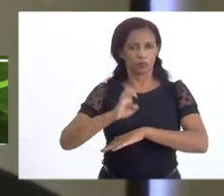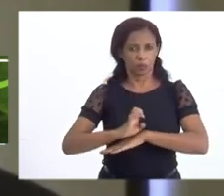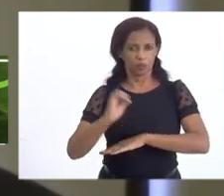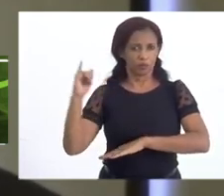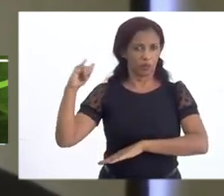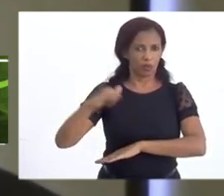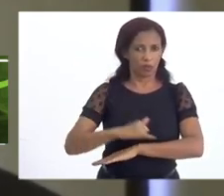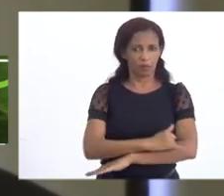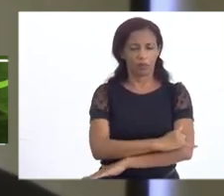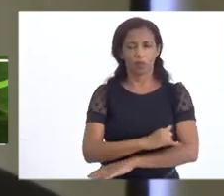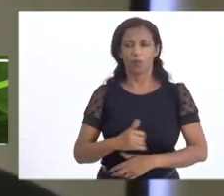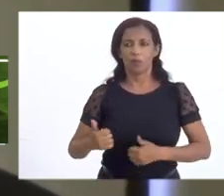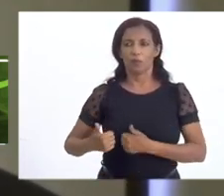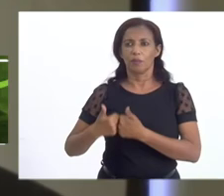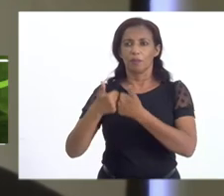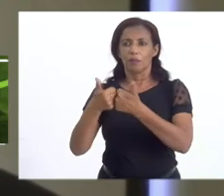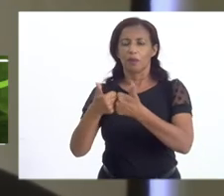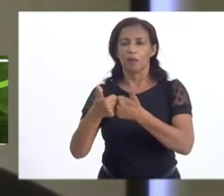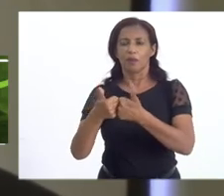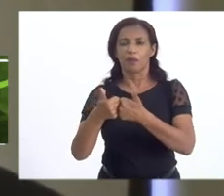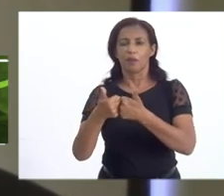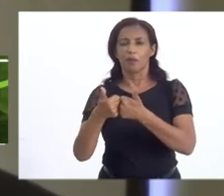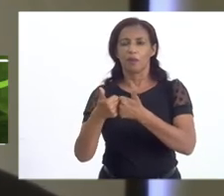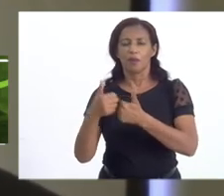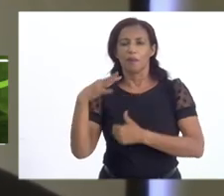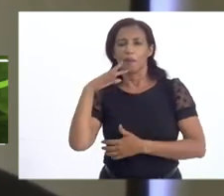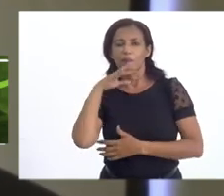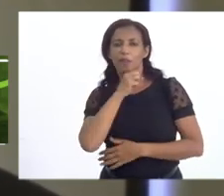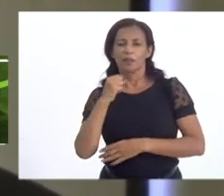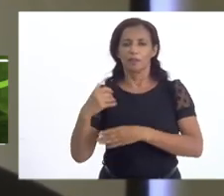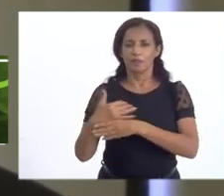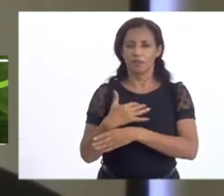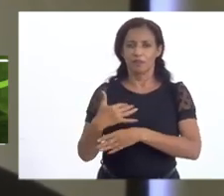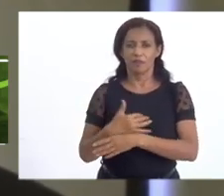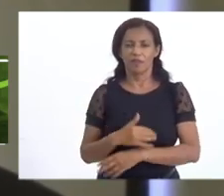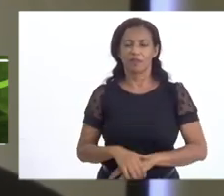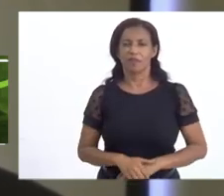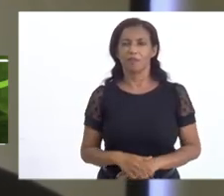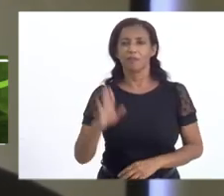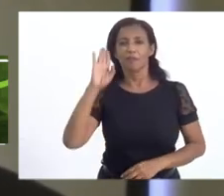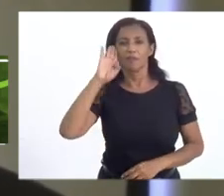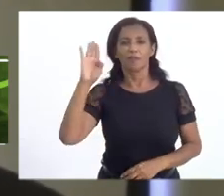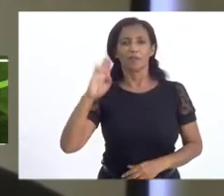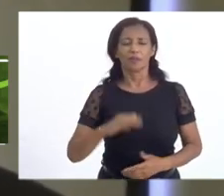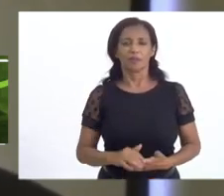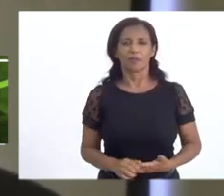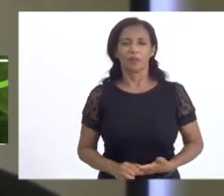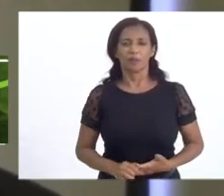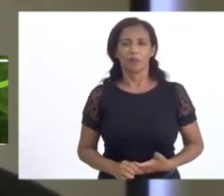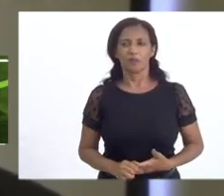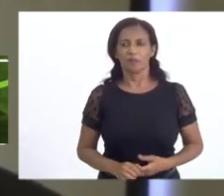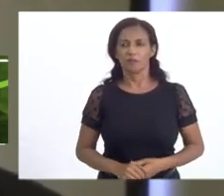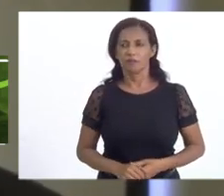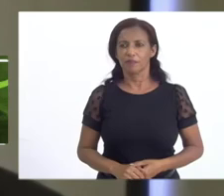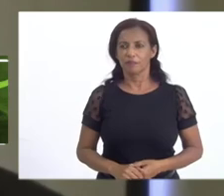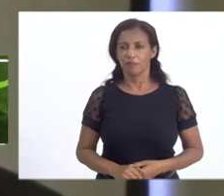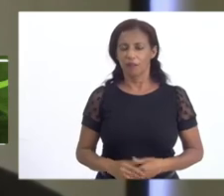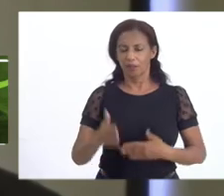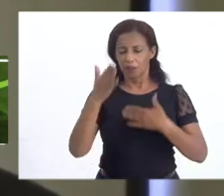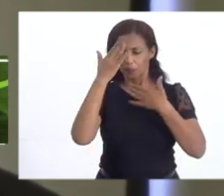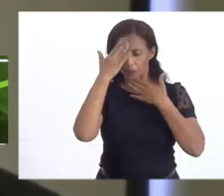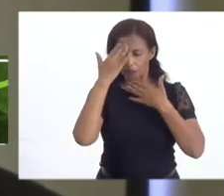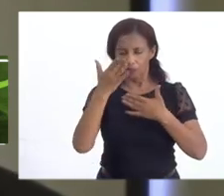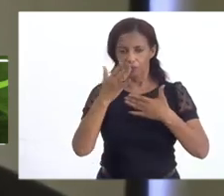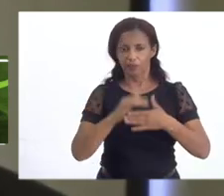produto, melhor percepção da nossa cidade, principalmente nos portões de entrada. Muito